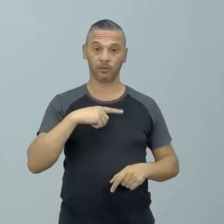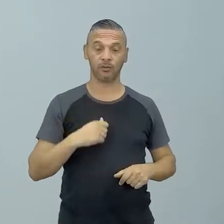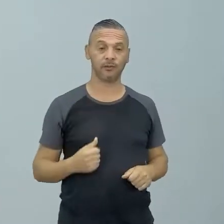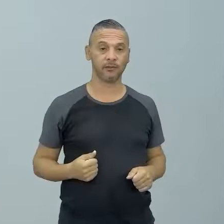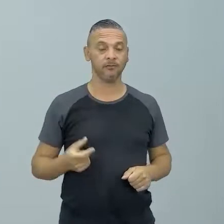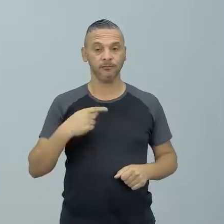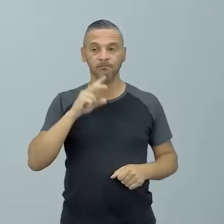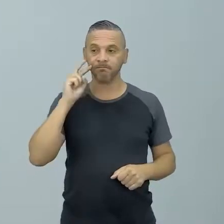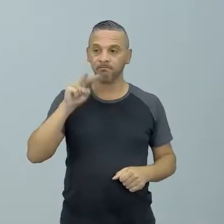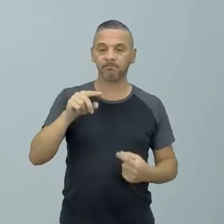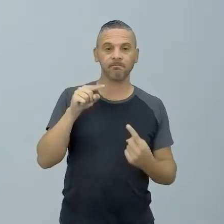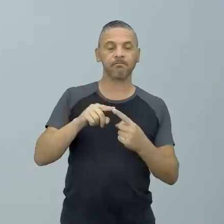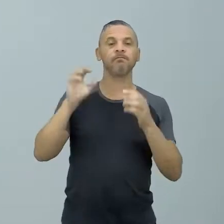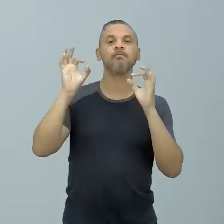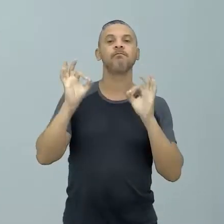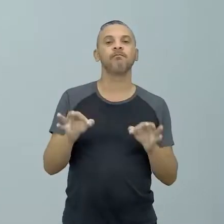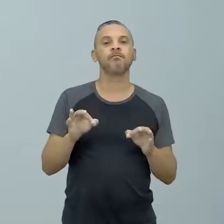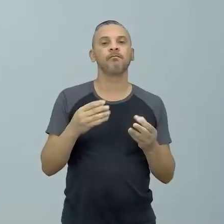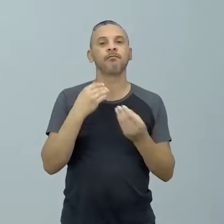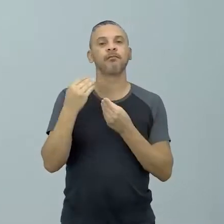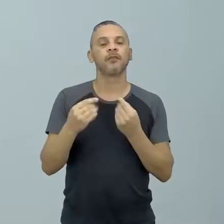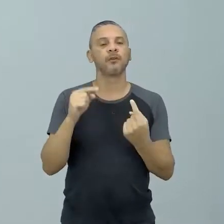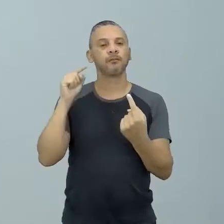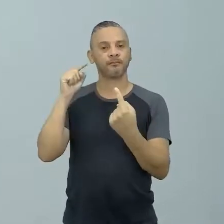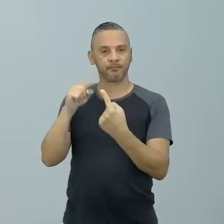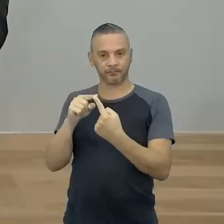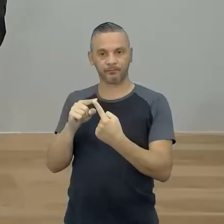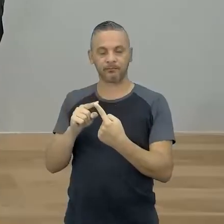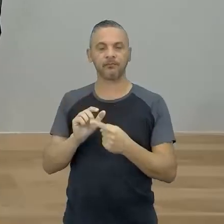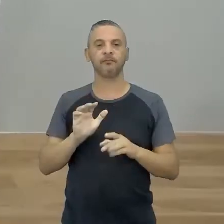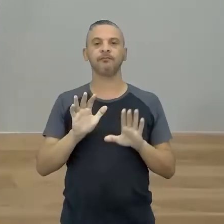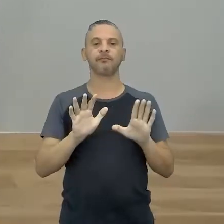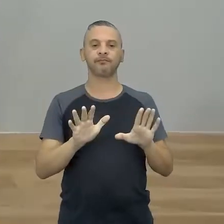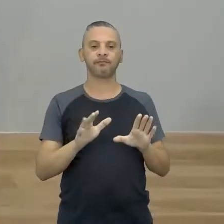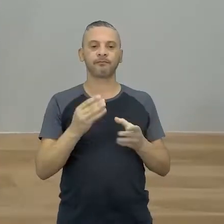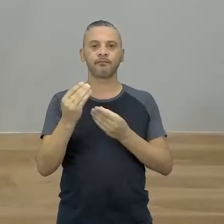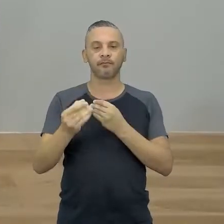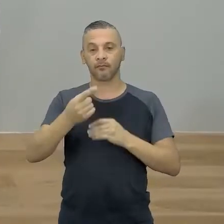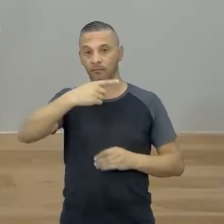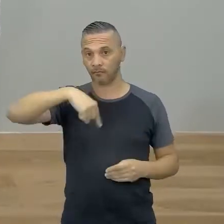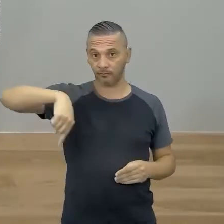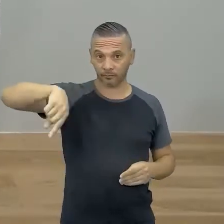gente tem que ficar de olho, porque a gente agora está fazendo só releitura, mas... a ideia das